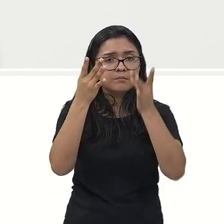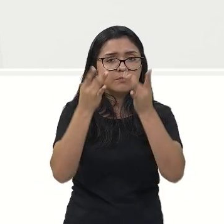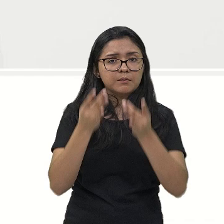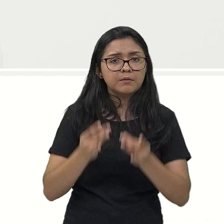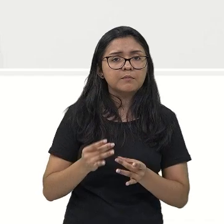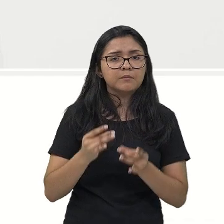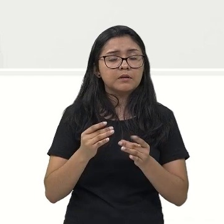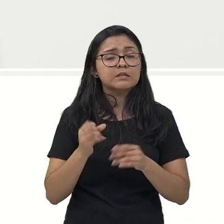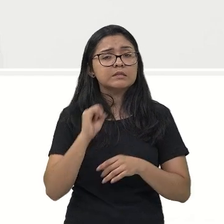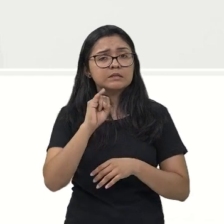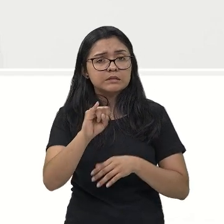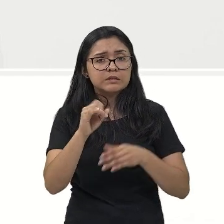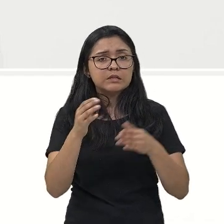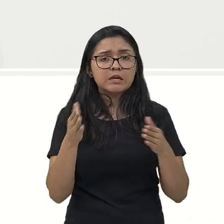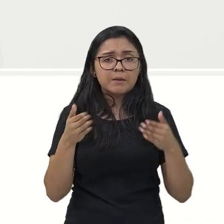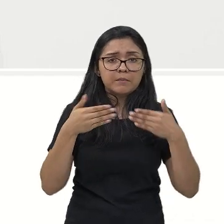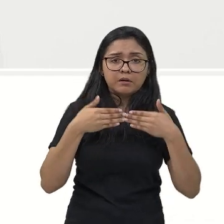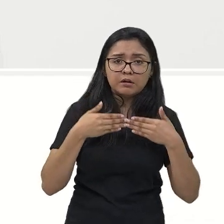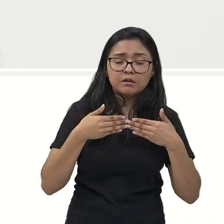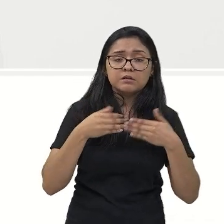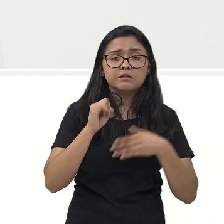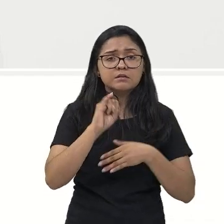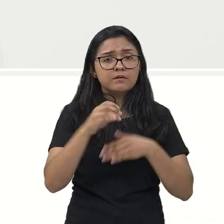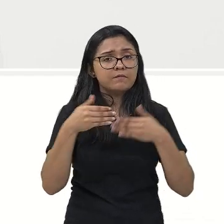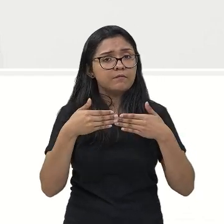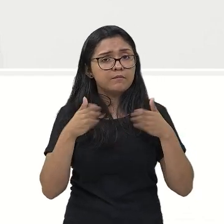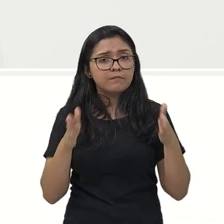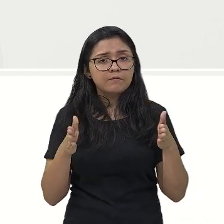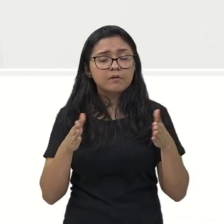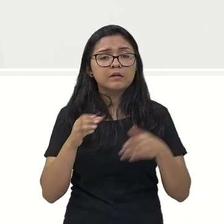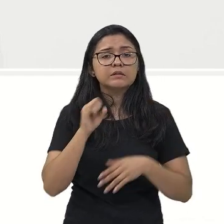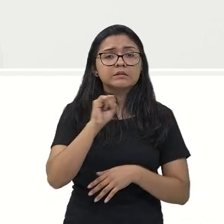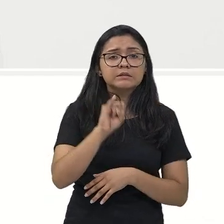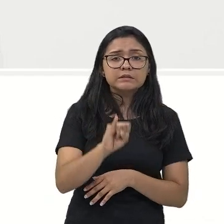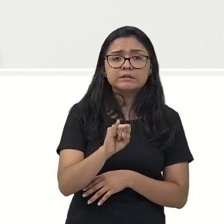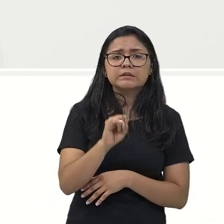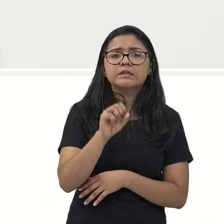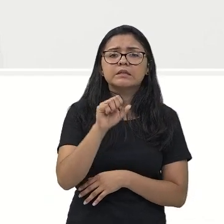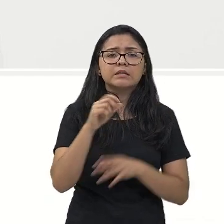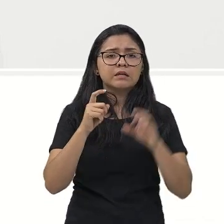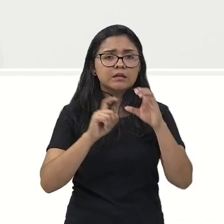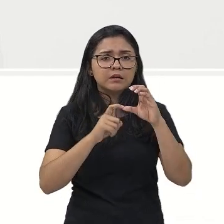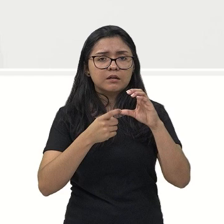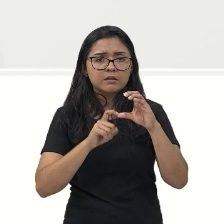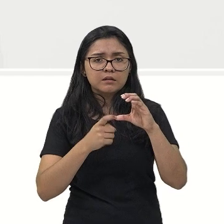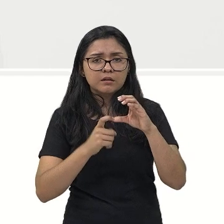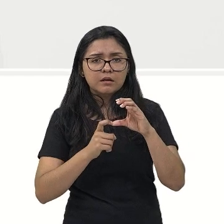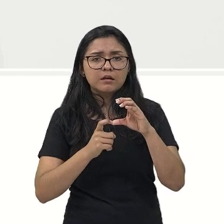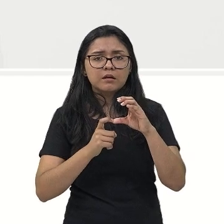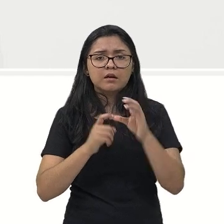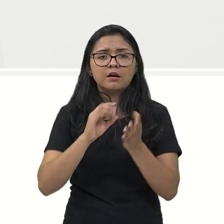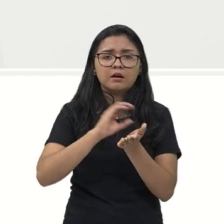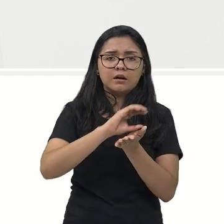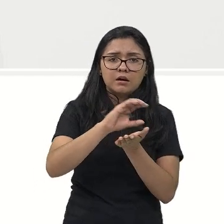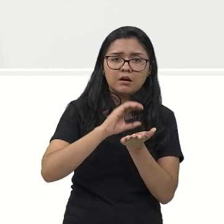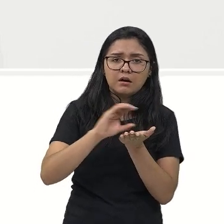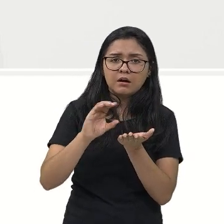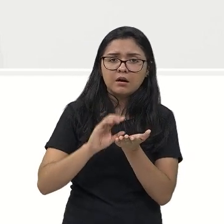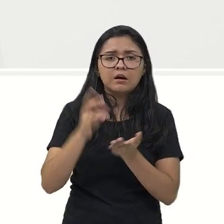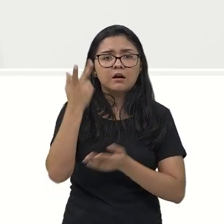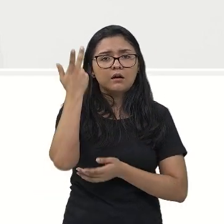é aberta, quando é fechada, quando é saturada, quando é insaturada, quando é